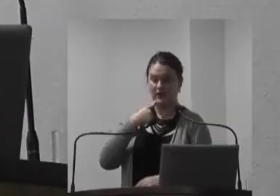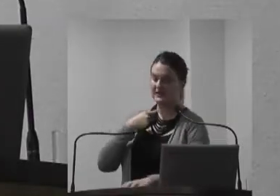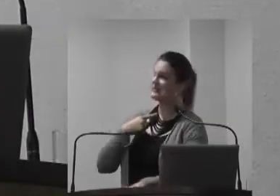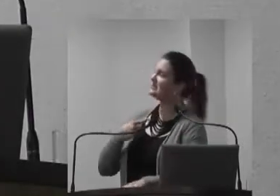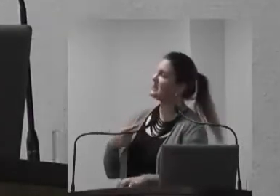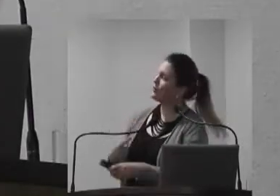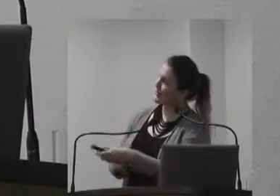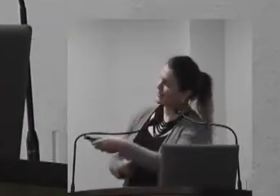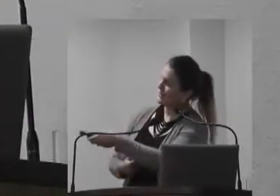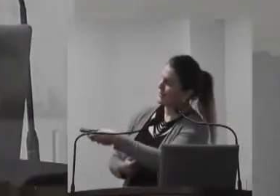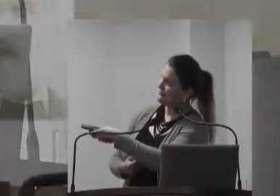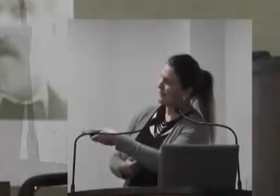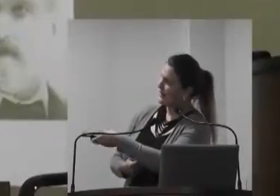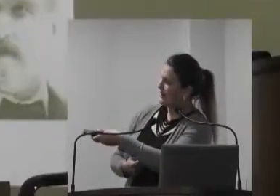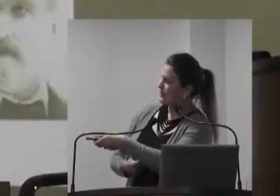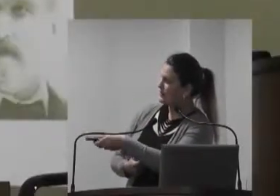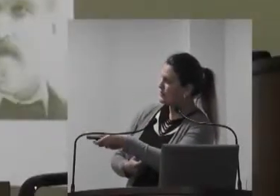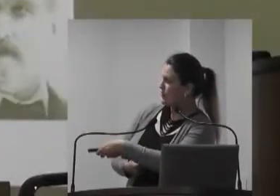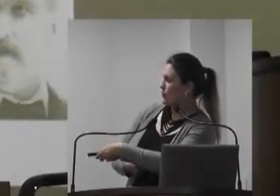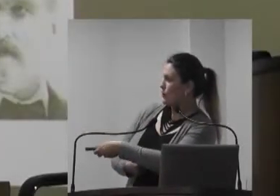surdo. Esse senhor aqui,